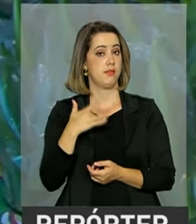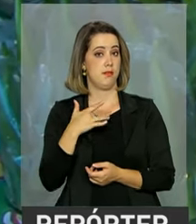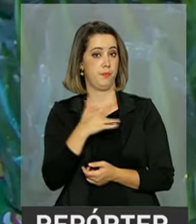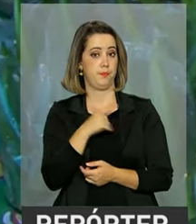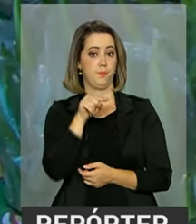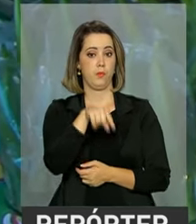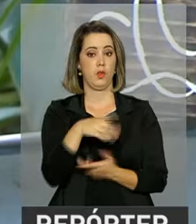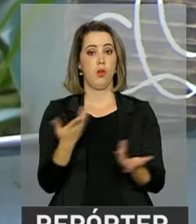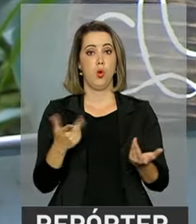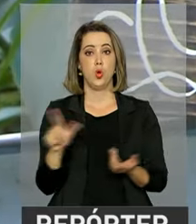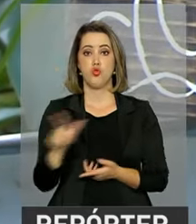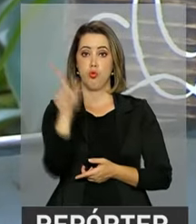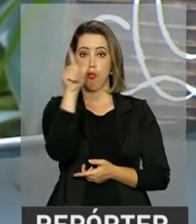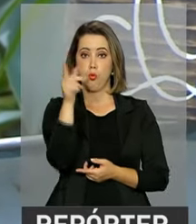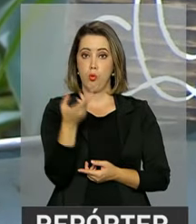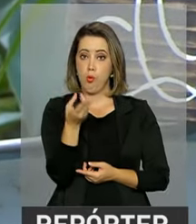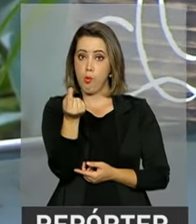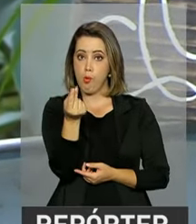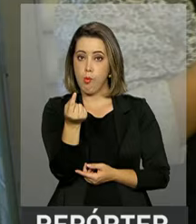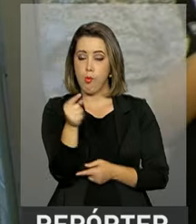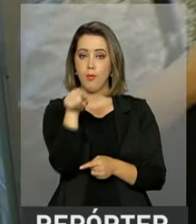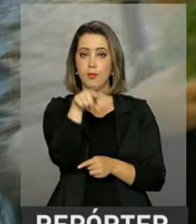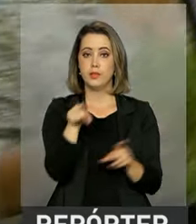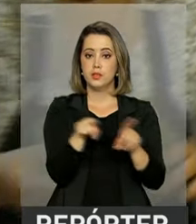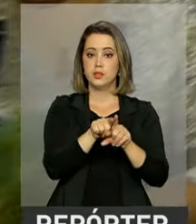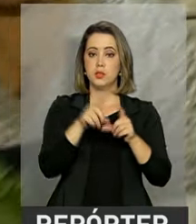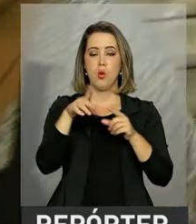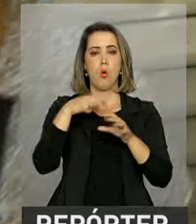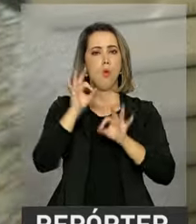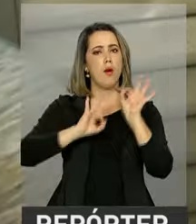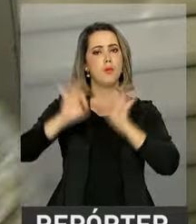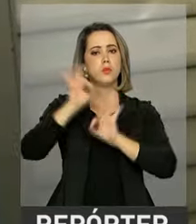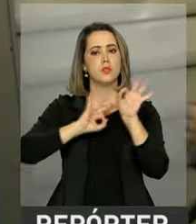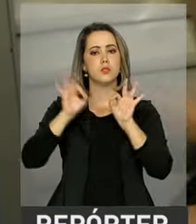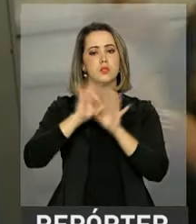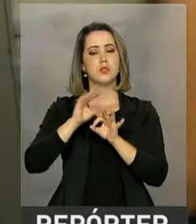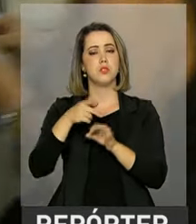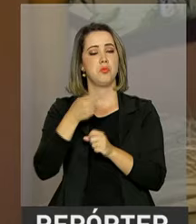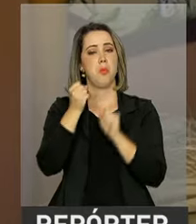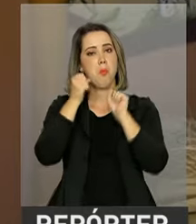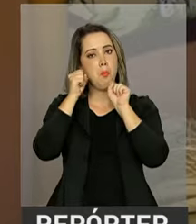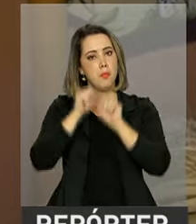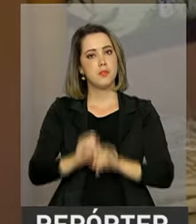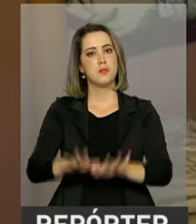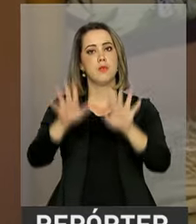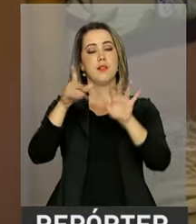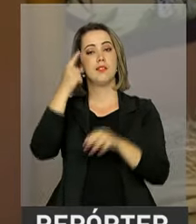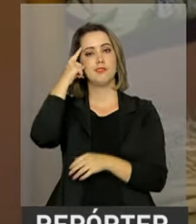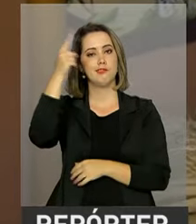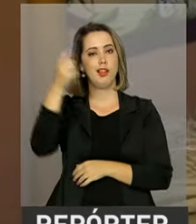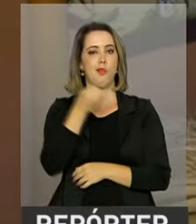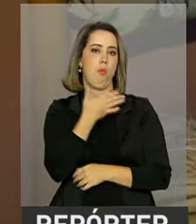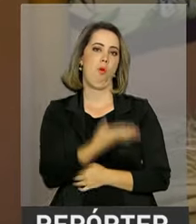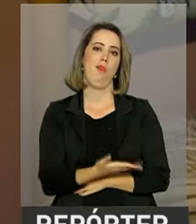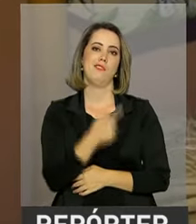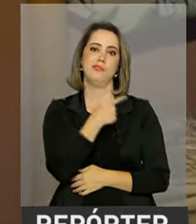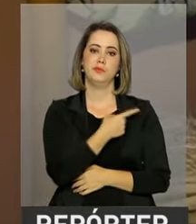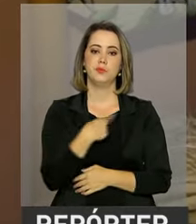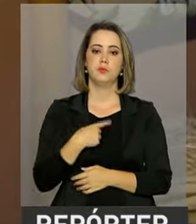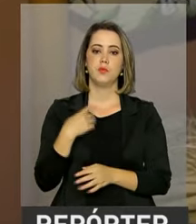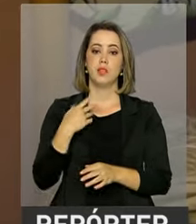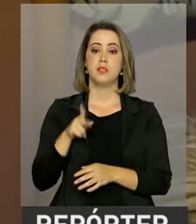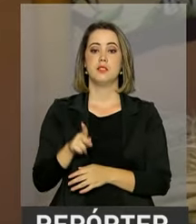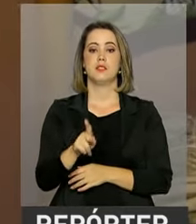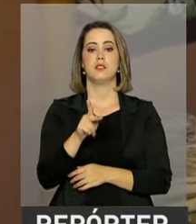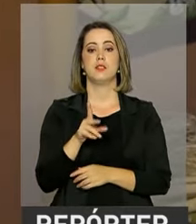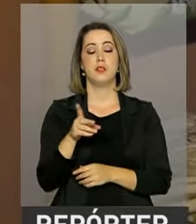com a agricultura urbana, no cantinho da Vanessa, o plano é espalhar boas ideias. É um dos meus sonhos, assim, que todo mundo possa, cada dia mais e